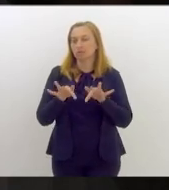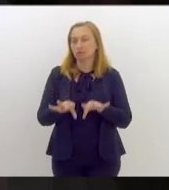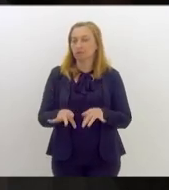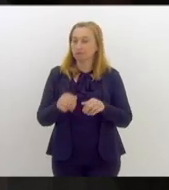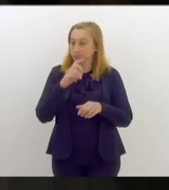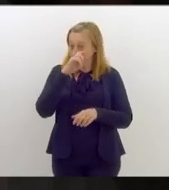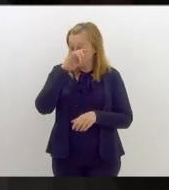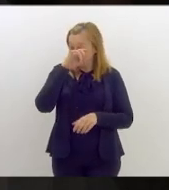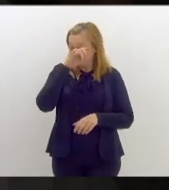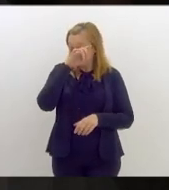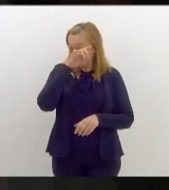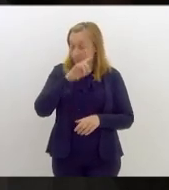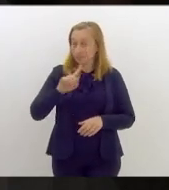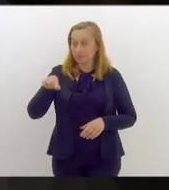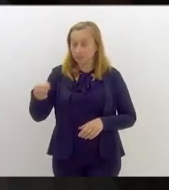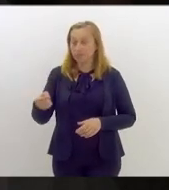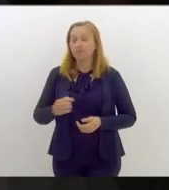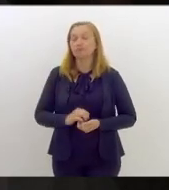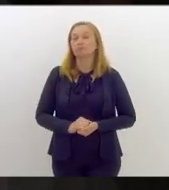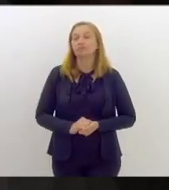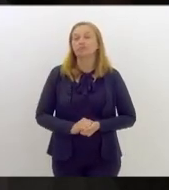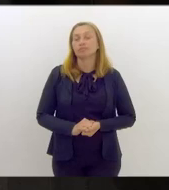comentários outros.